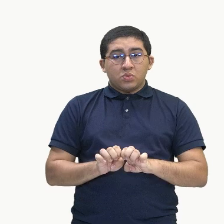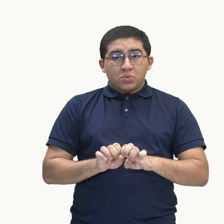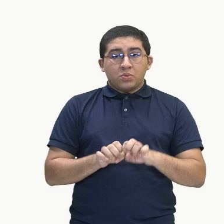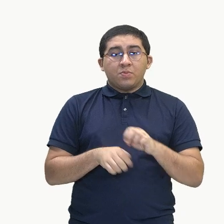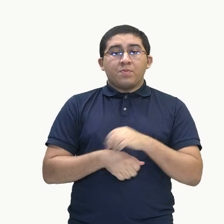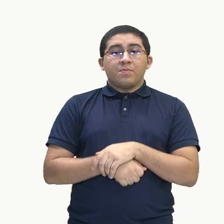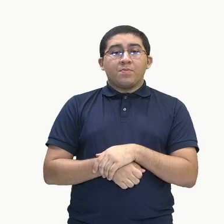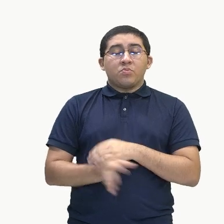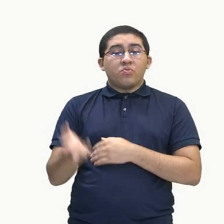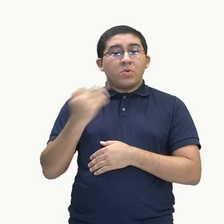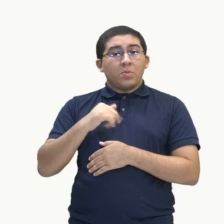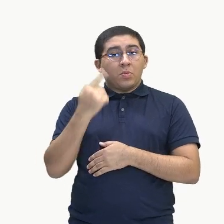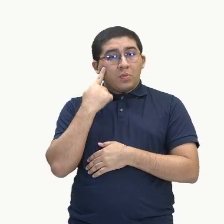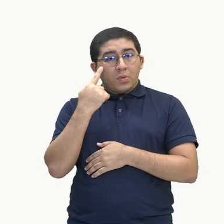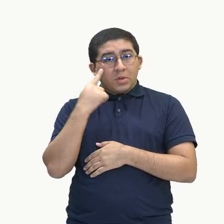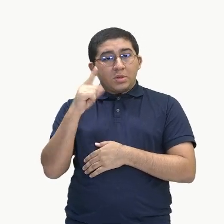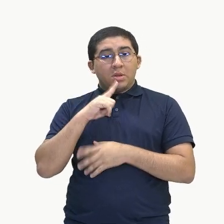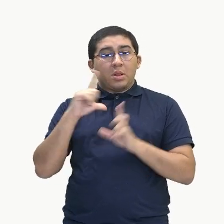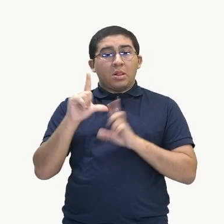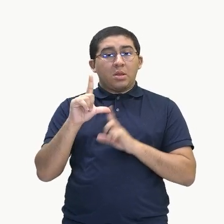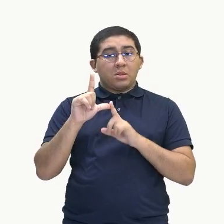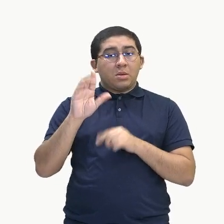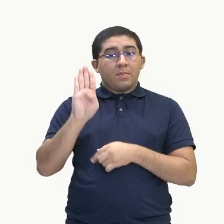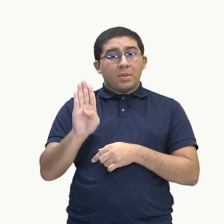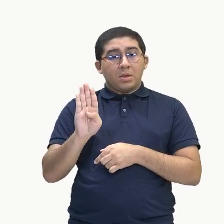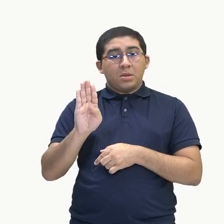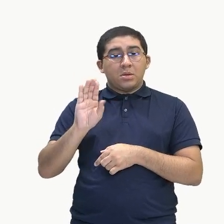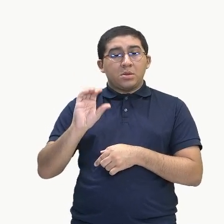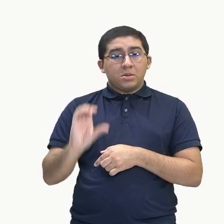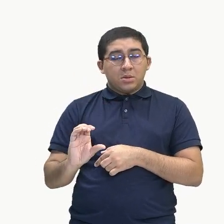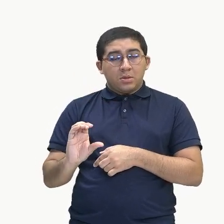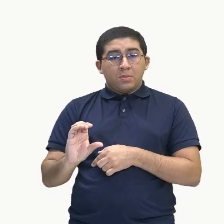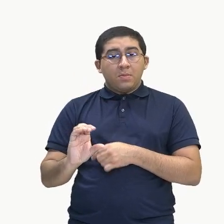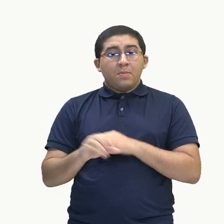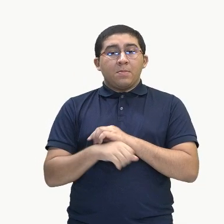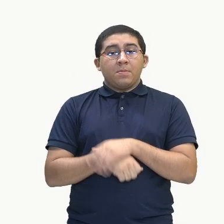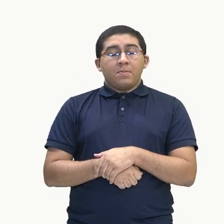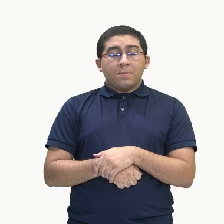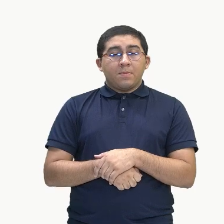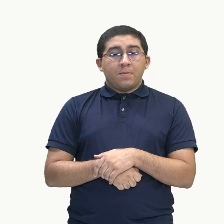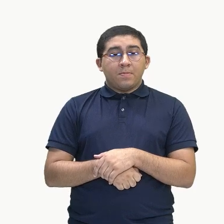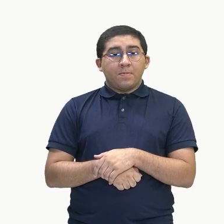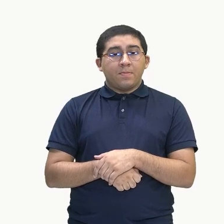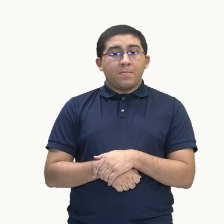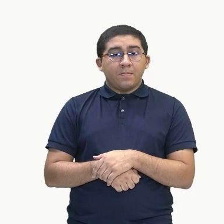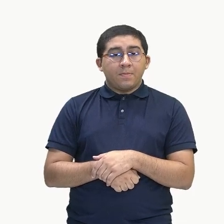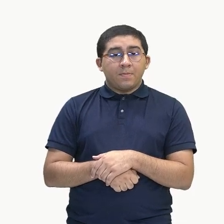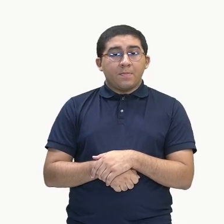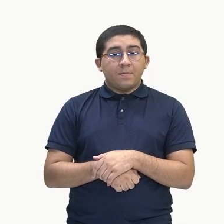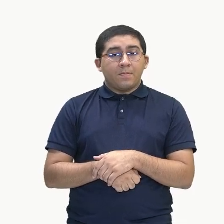Vamos ver, então temos a letra B e a letra C aí em questão, né?